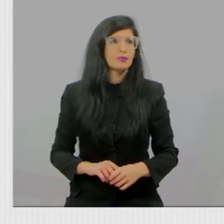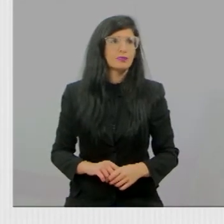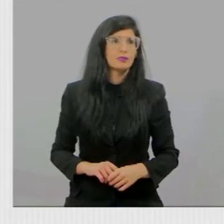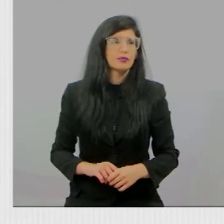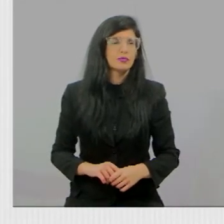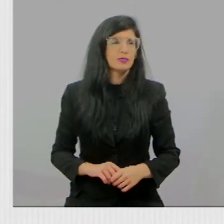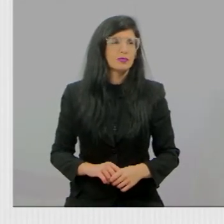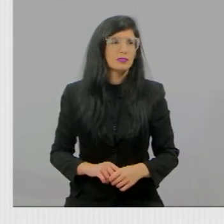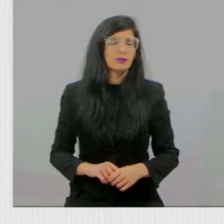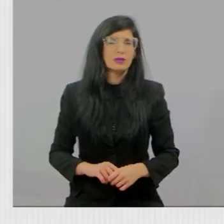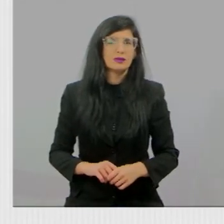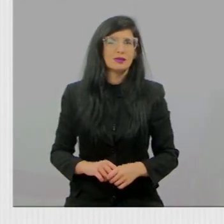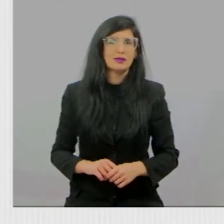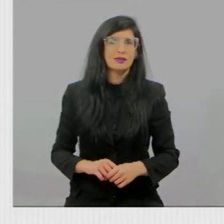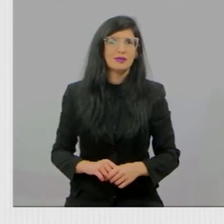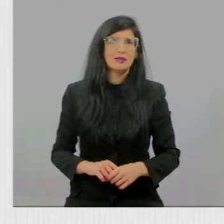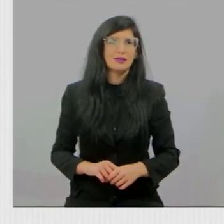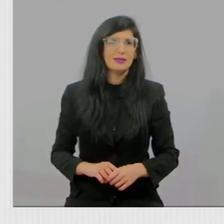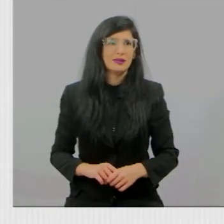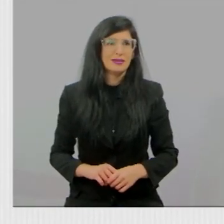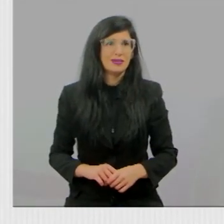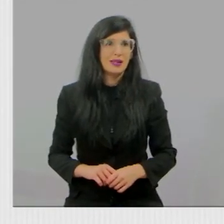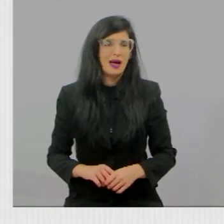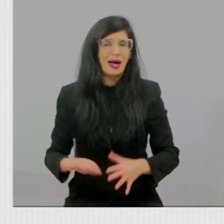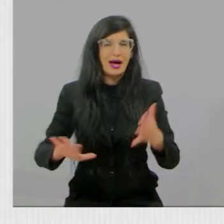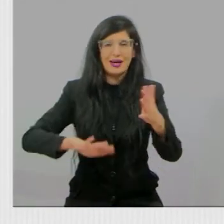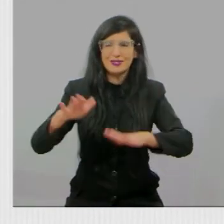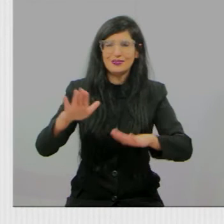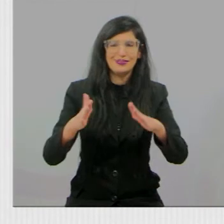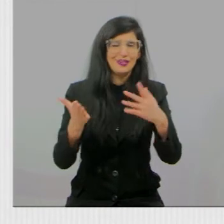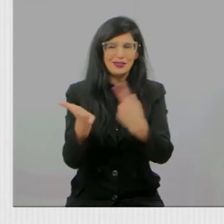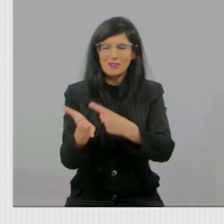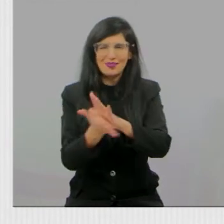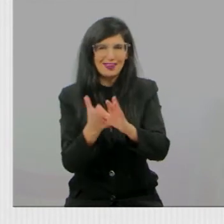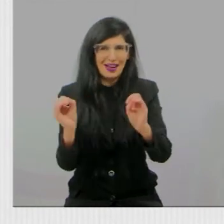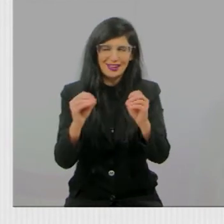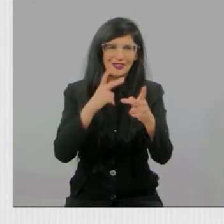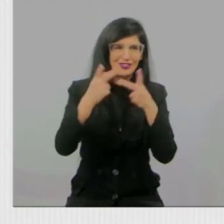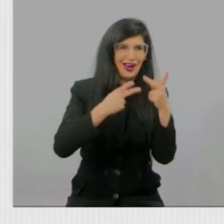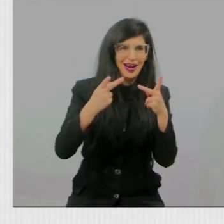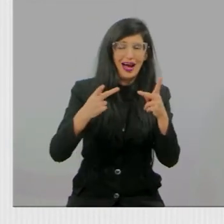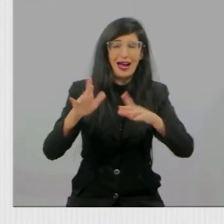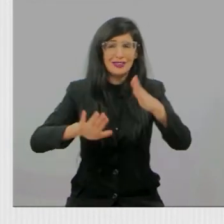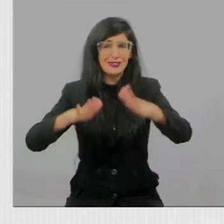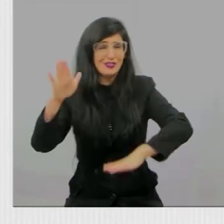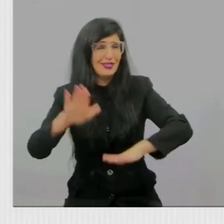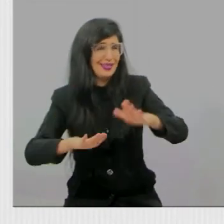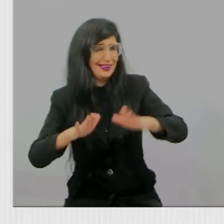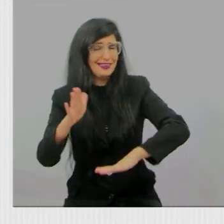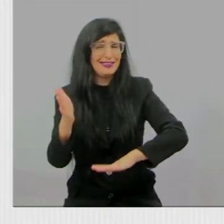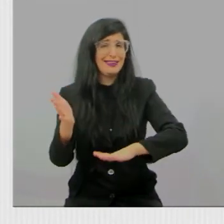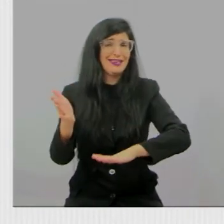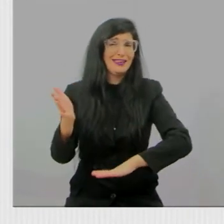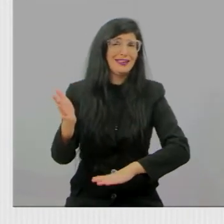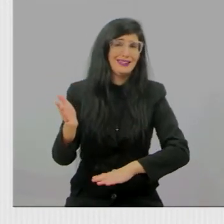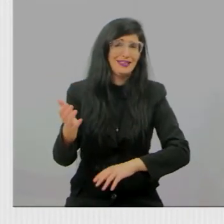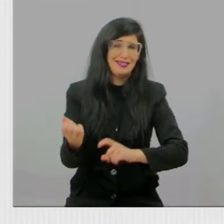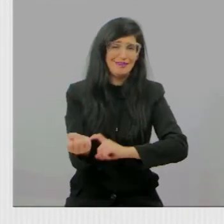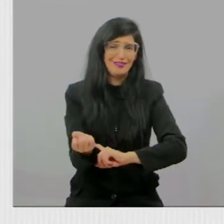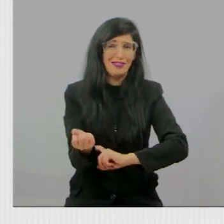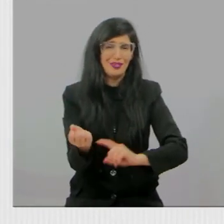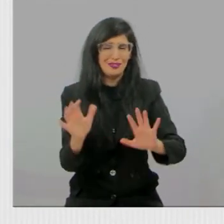a gente fica nervosa, esquece. Tem coisa que a gente vem programado e ações do humano tira a gente fora do sério. O consultório de